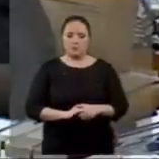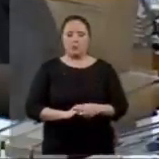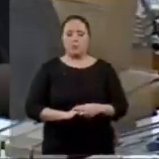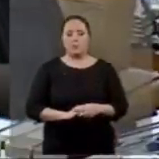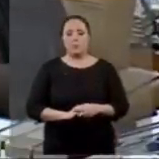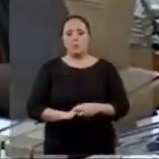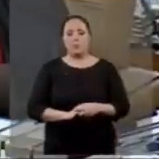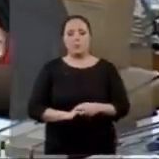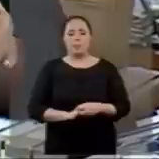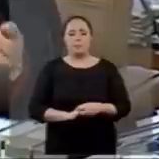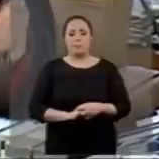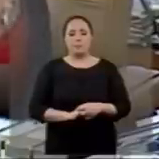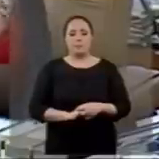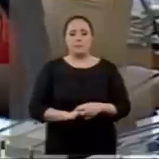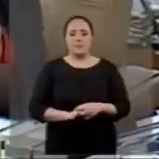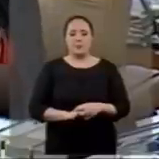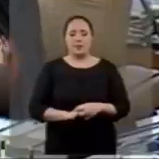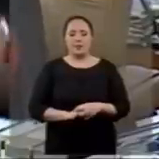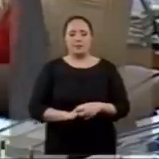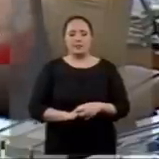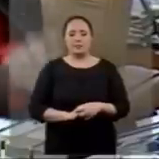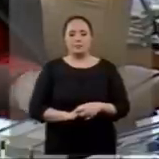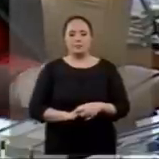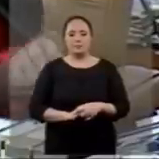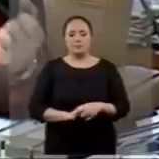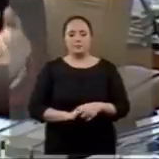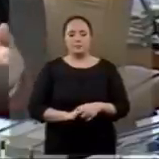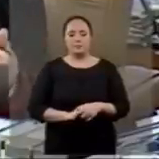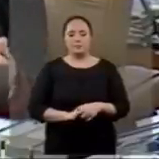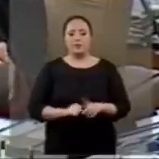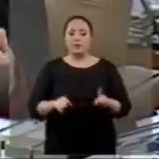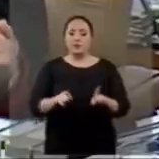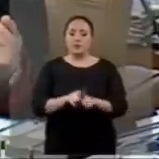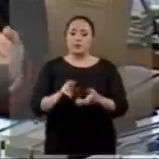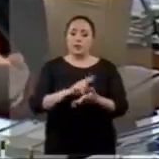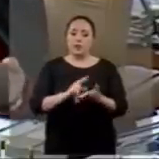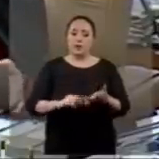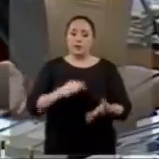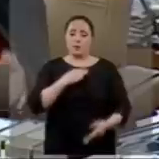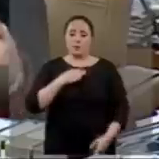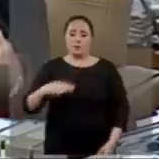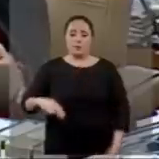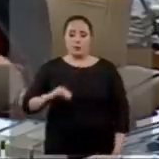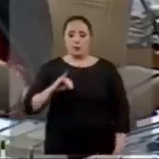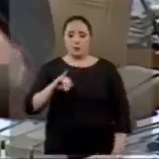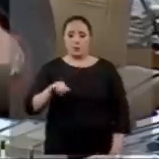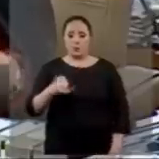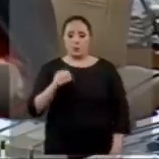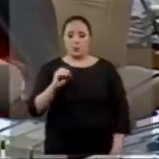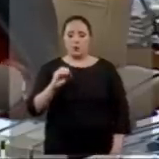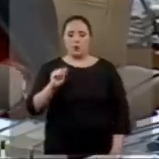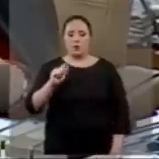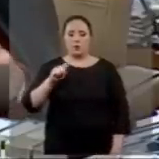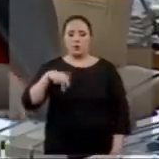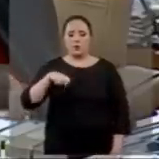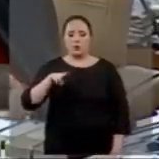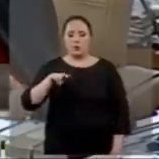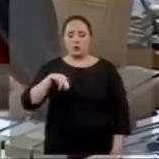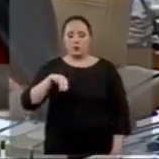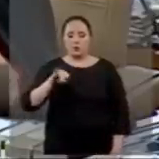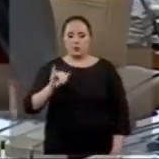Recurso extraordinário mesmo. Que tal como também da relatoria do ministro Joaquim Barbosa, em que à